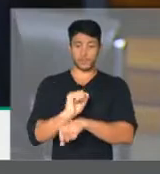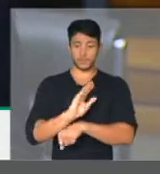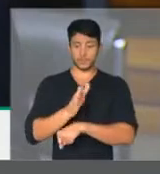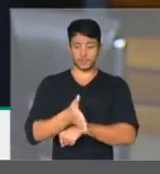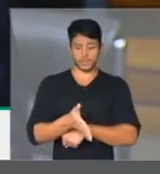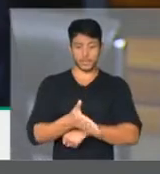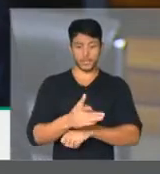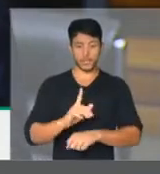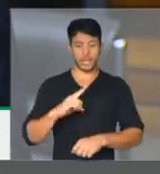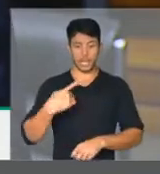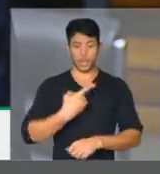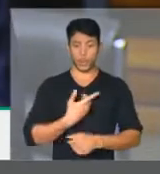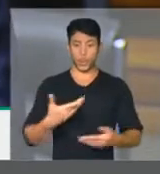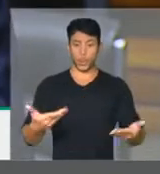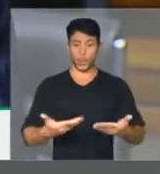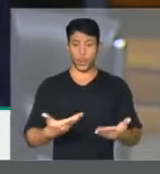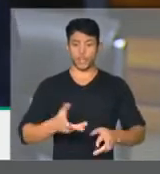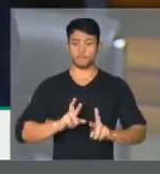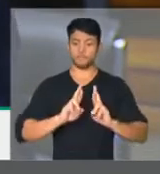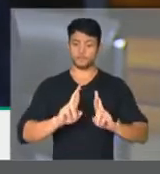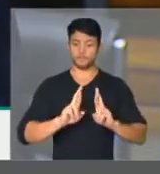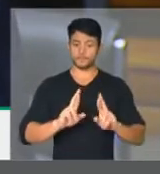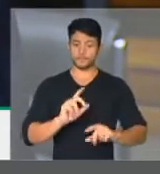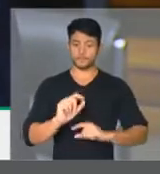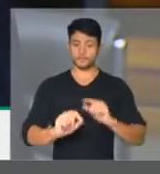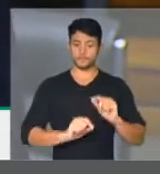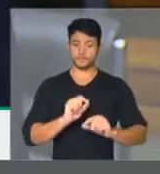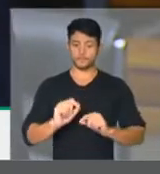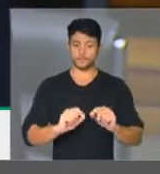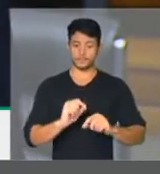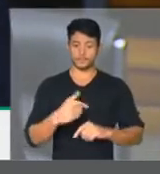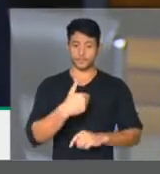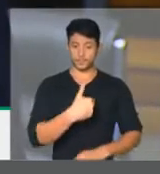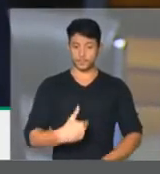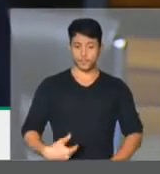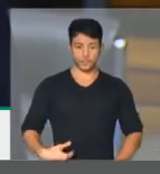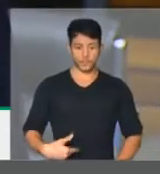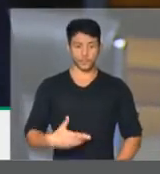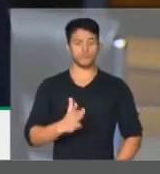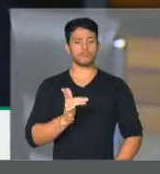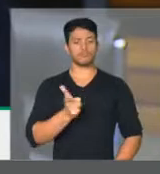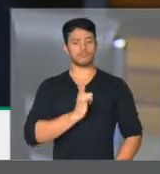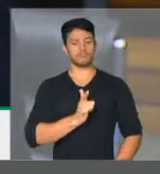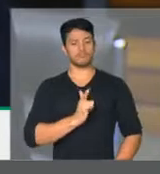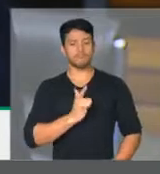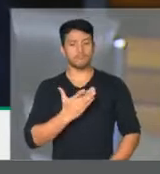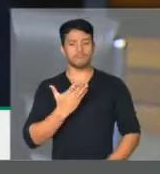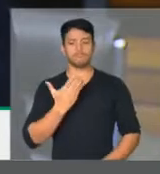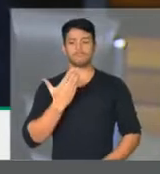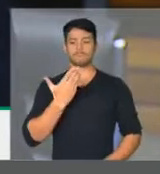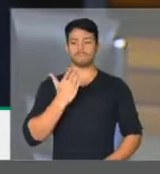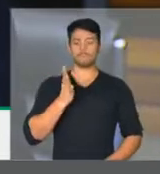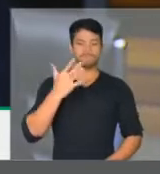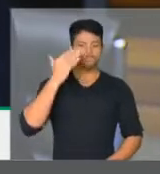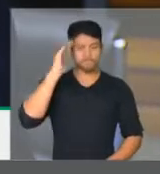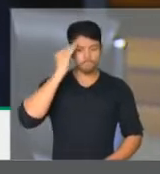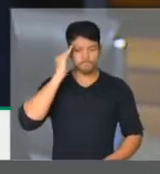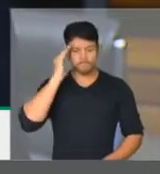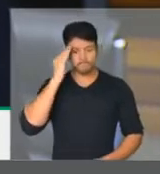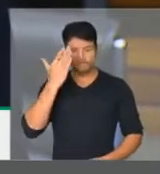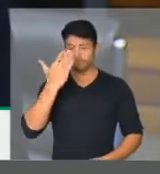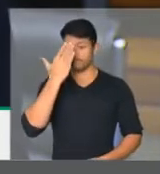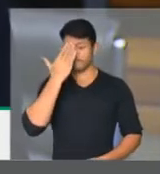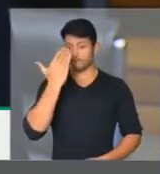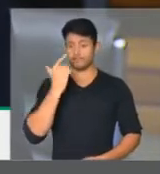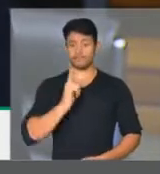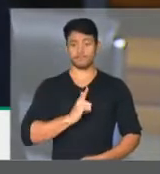Vamos esperar que agora o novo governo tenha esta sensibilidade e dê